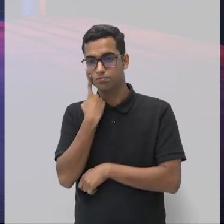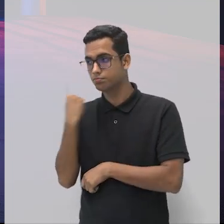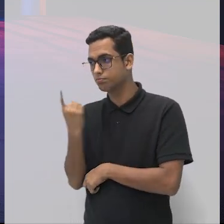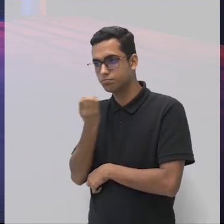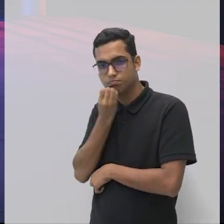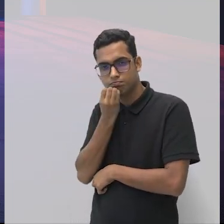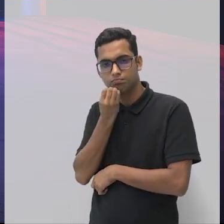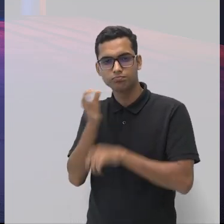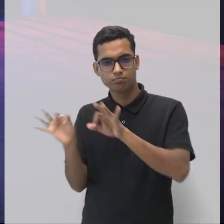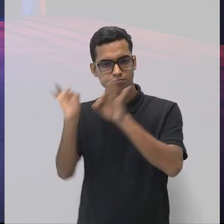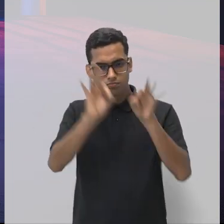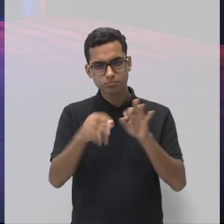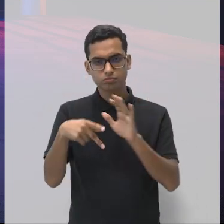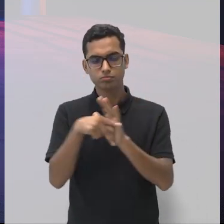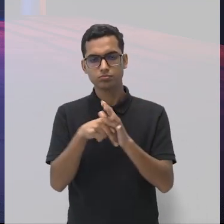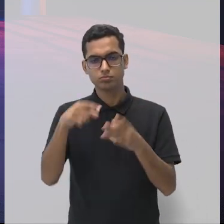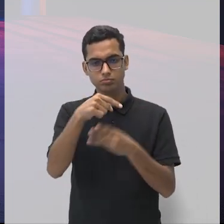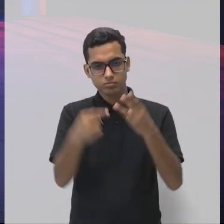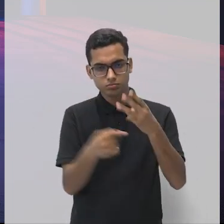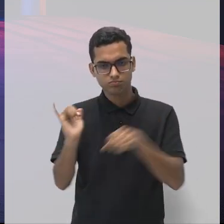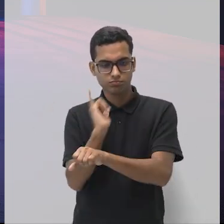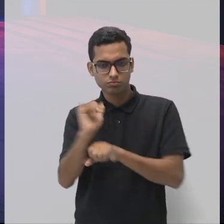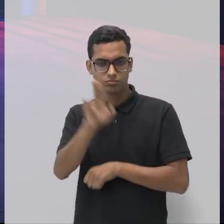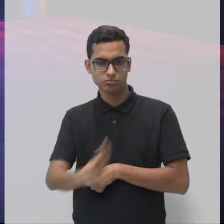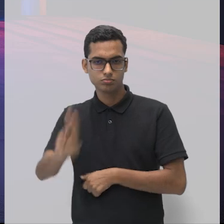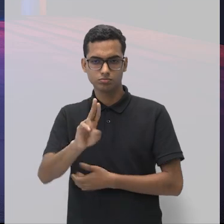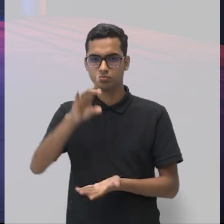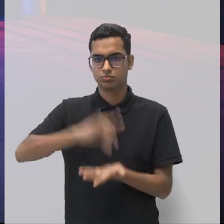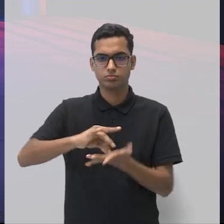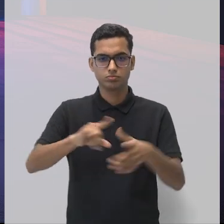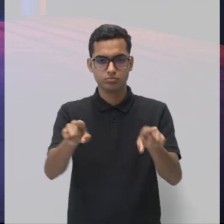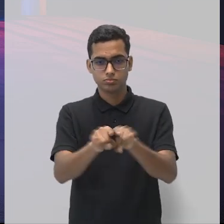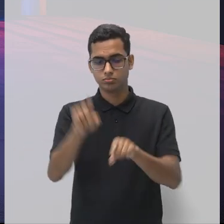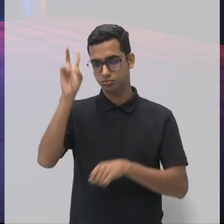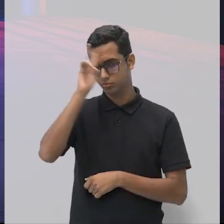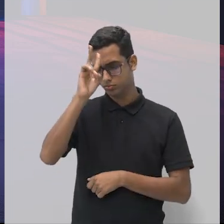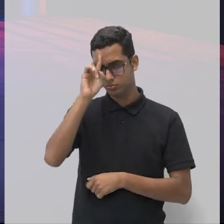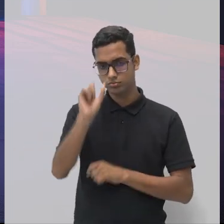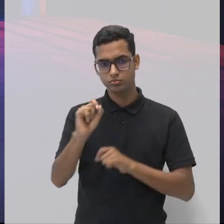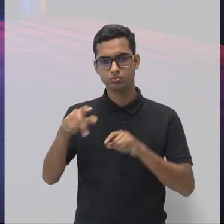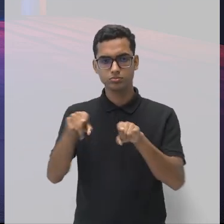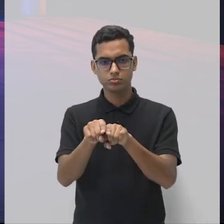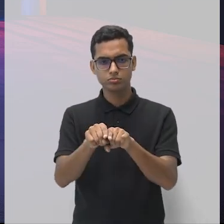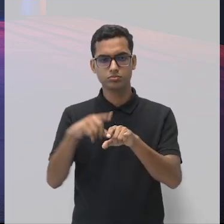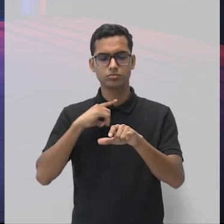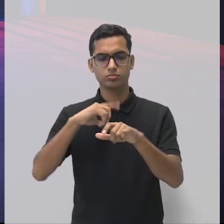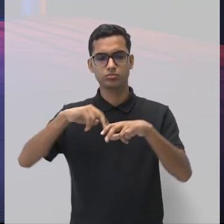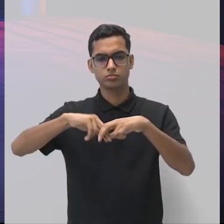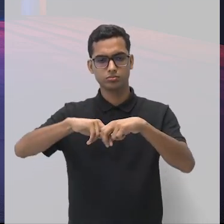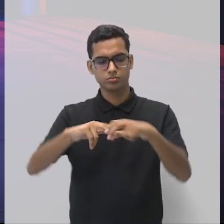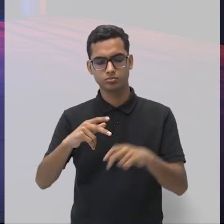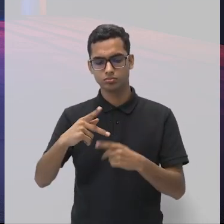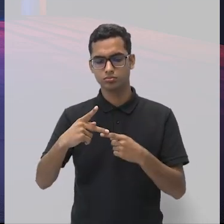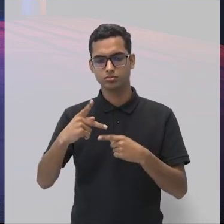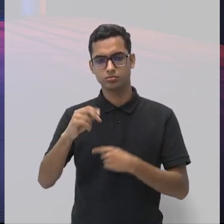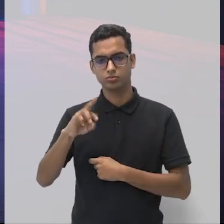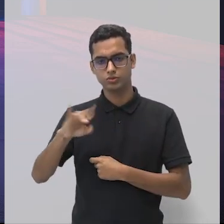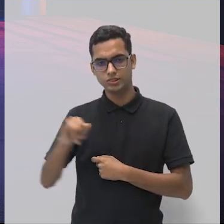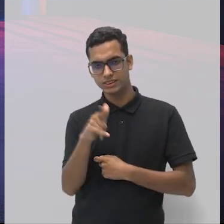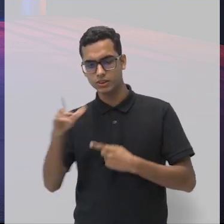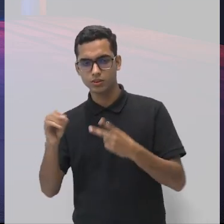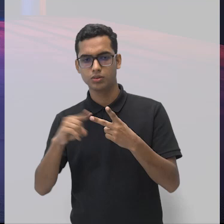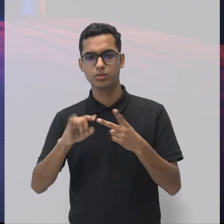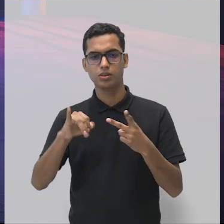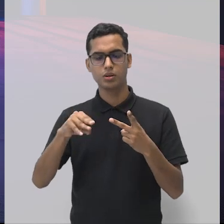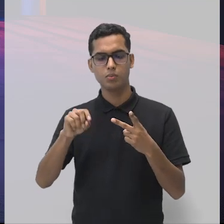de ver aí as 3 técnicas utilizadas. Lembrem-se, projeção, imobilização